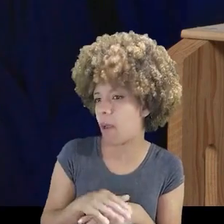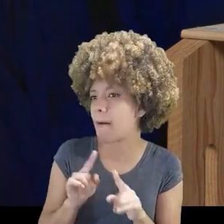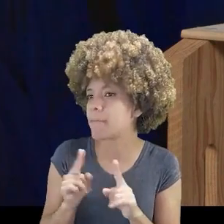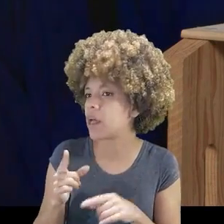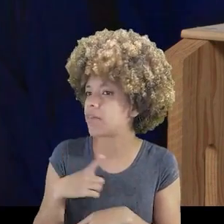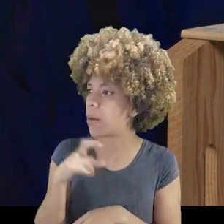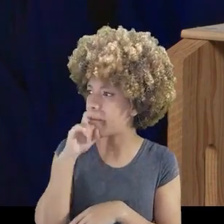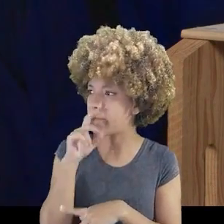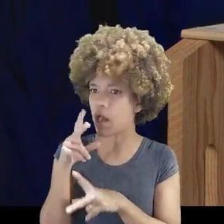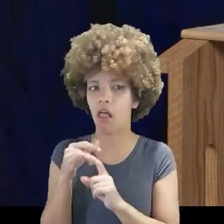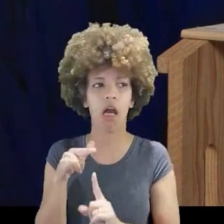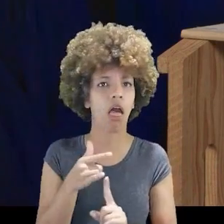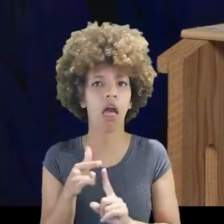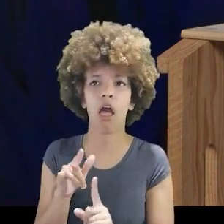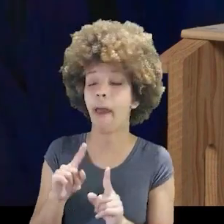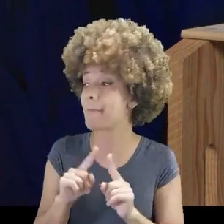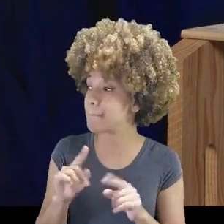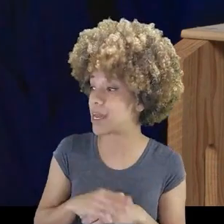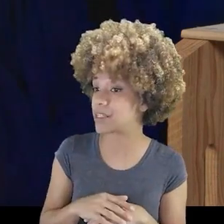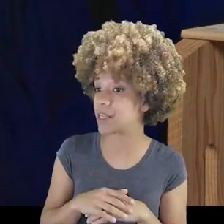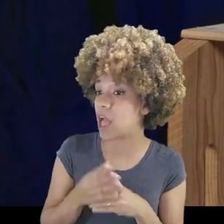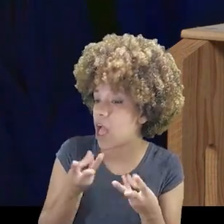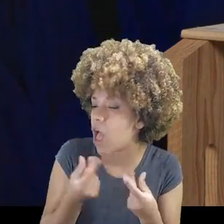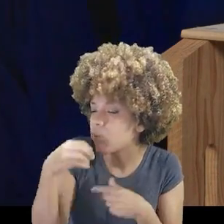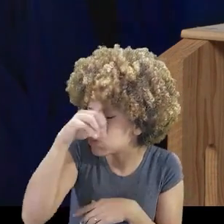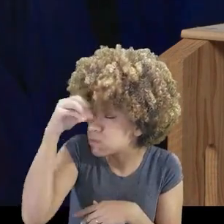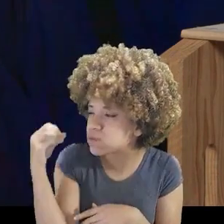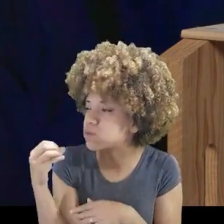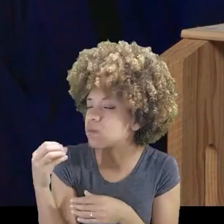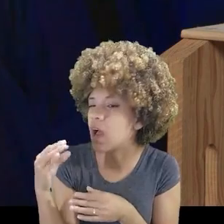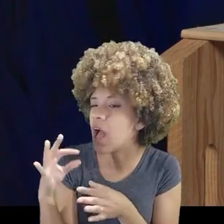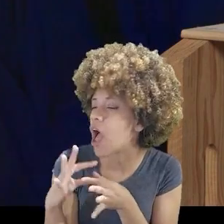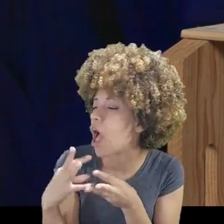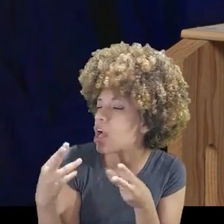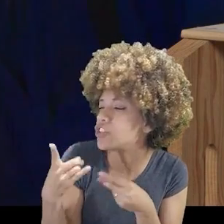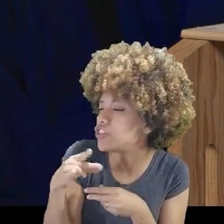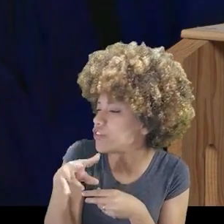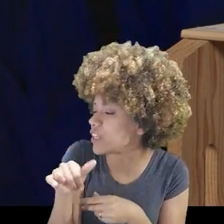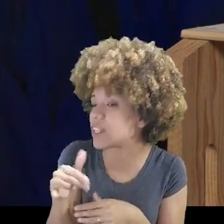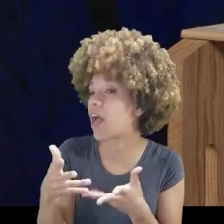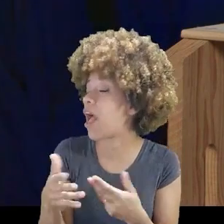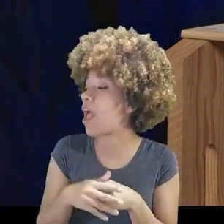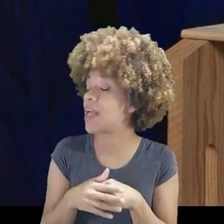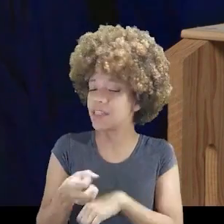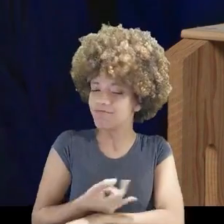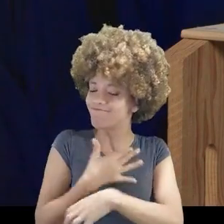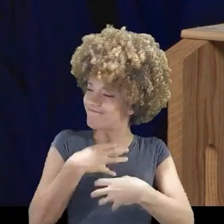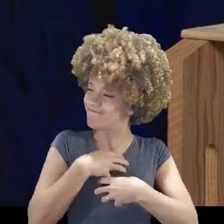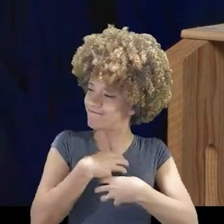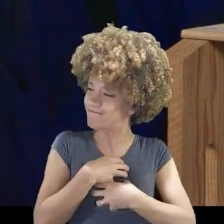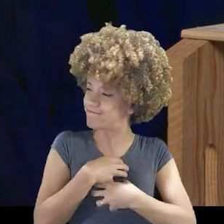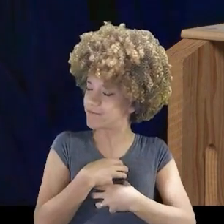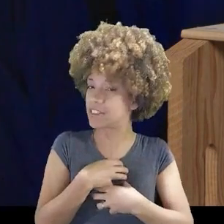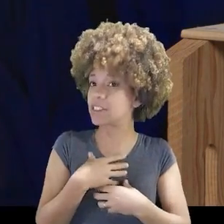você não tem um pai forte porque alienado mas eles são mais puros a partícula Divina neles é maior que eles sentem mais